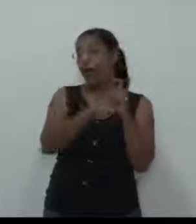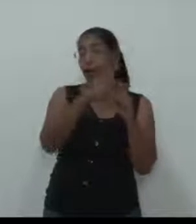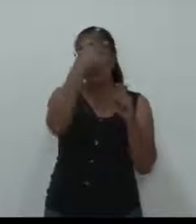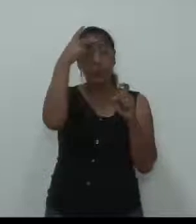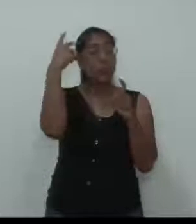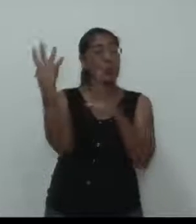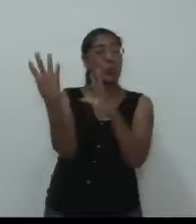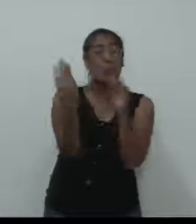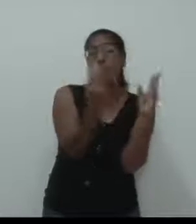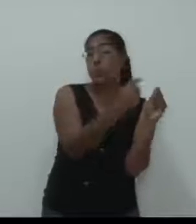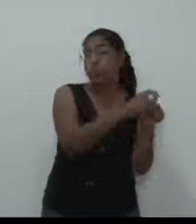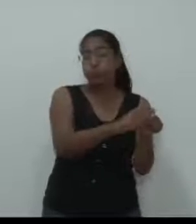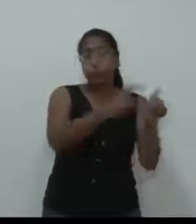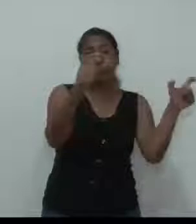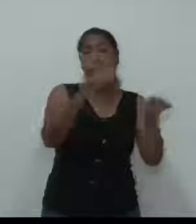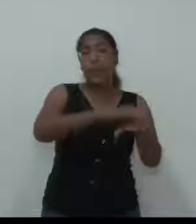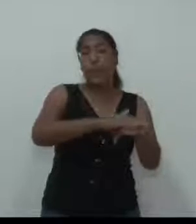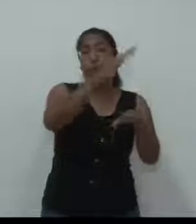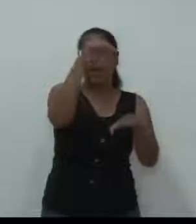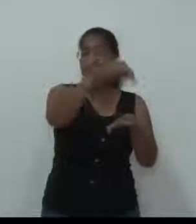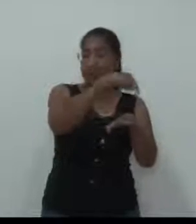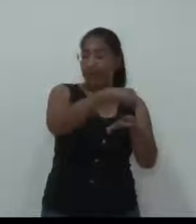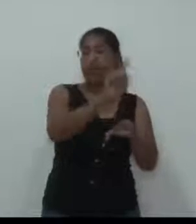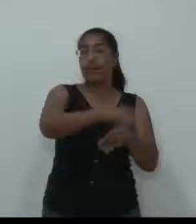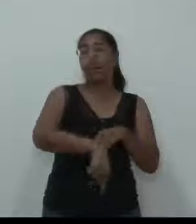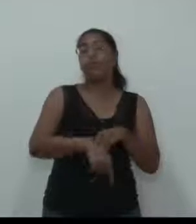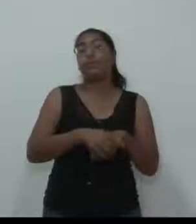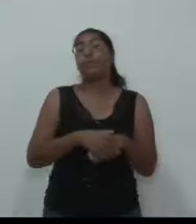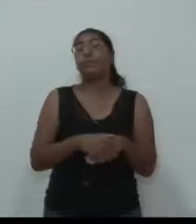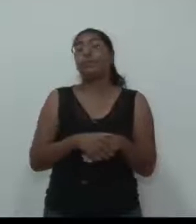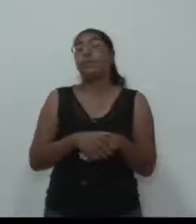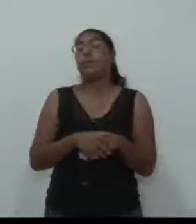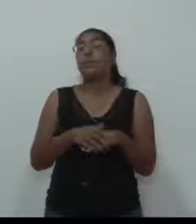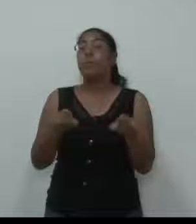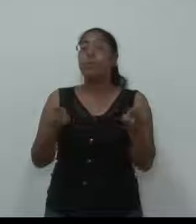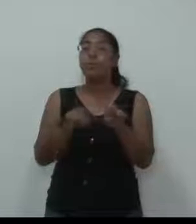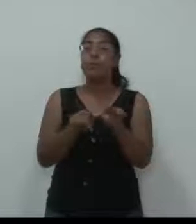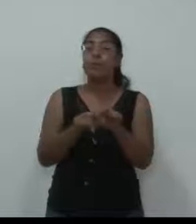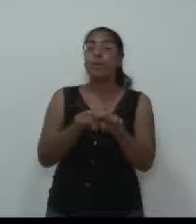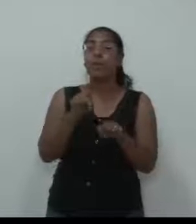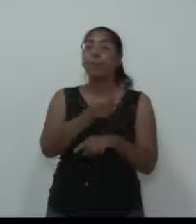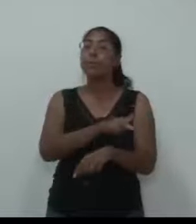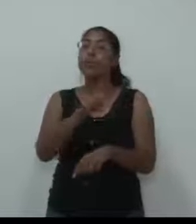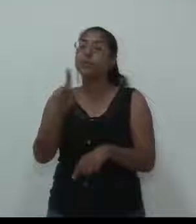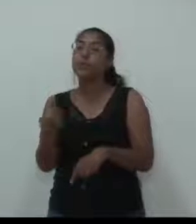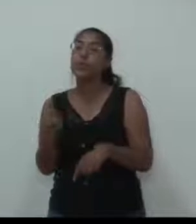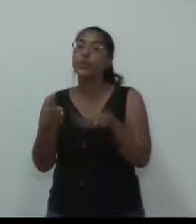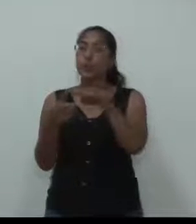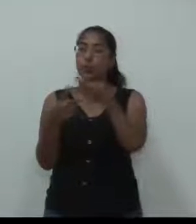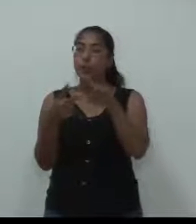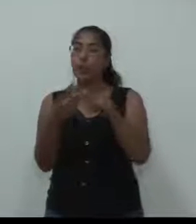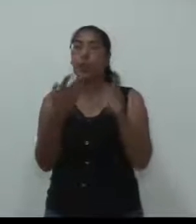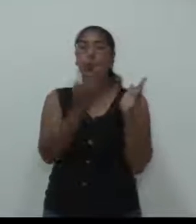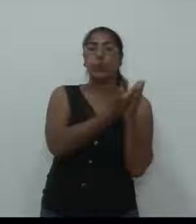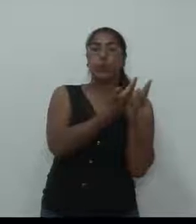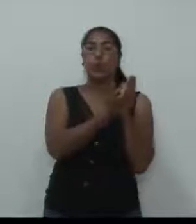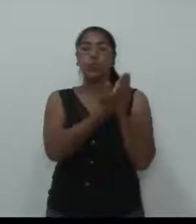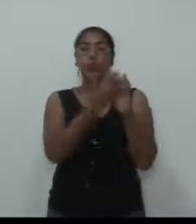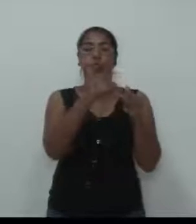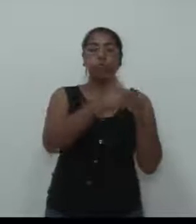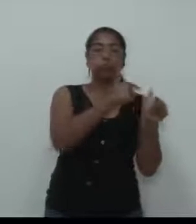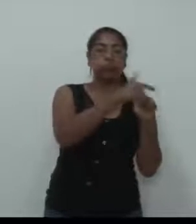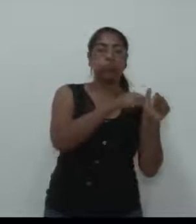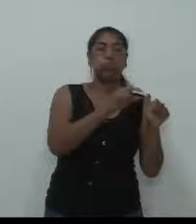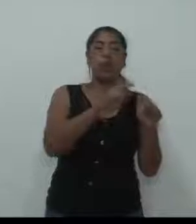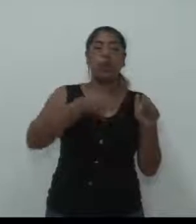foi alertada ali, analisando, vem dos trabalhos, né, o grande trabalho dos professores ali. Me preocupa também